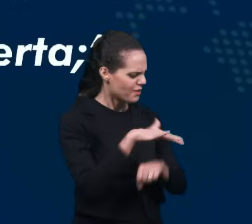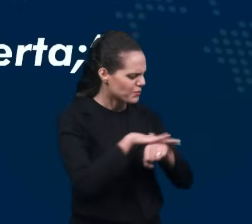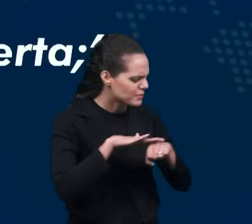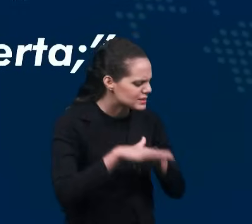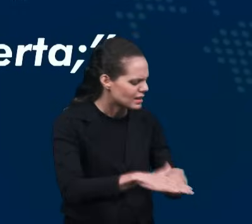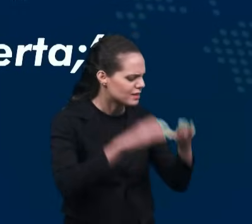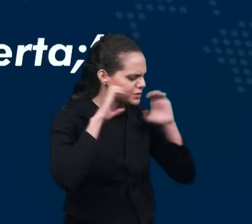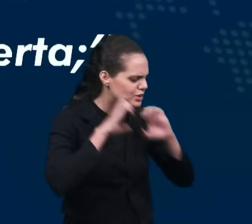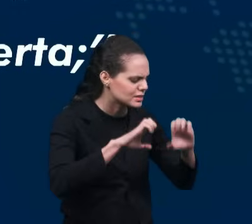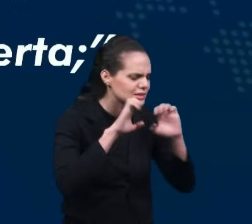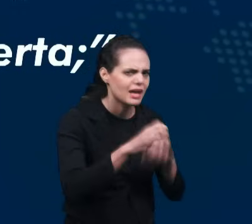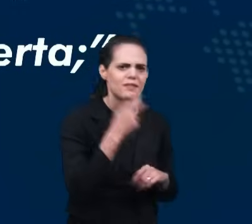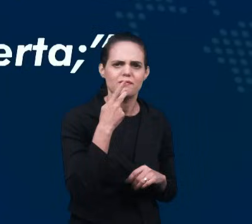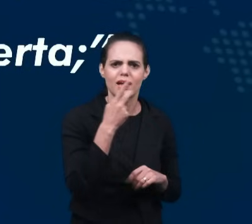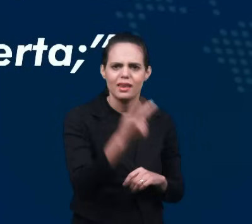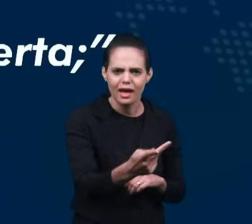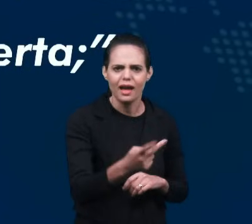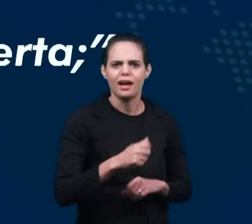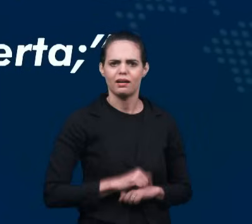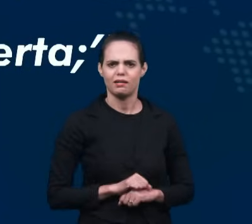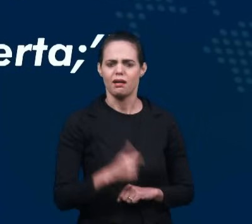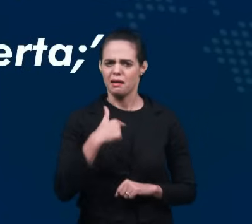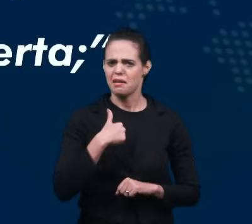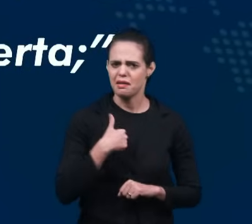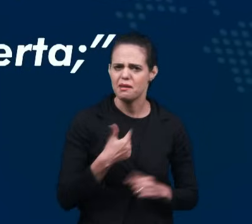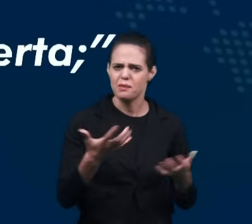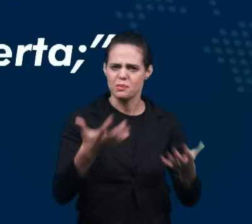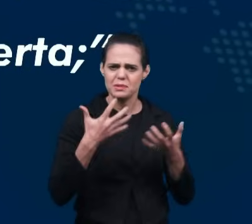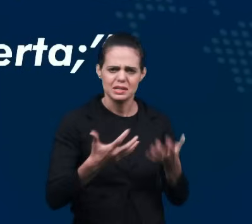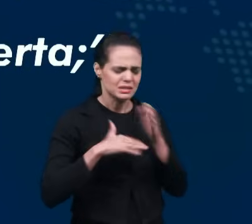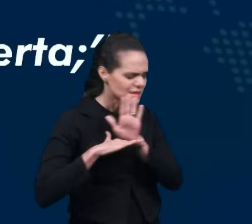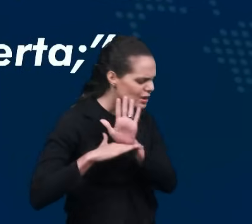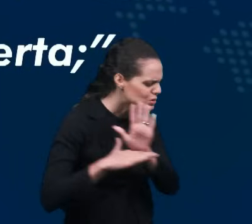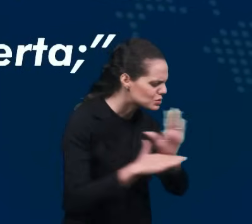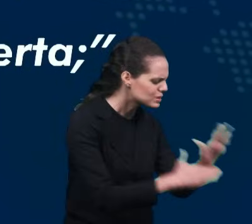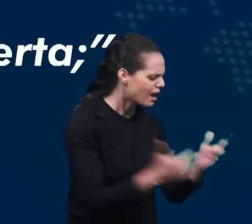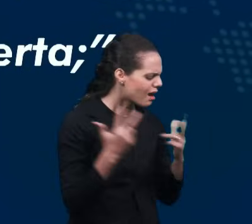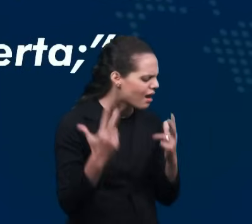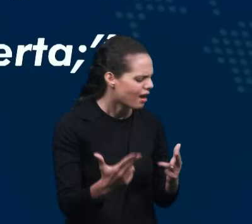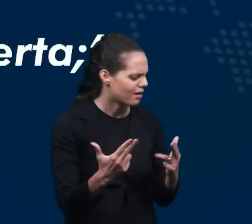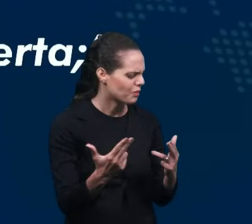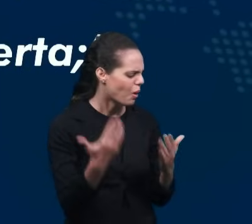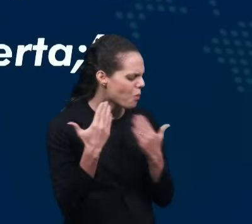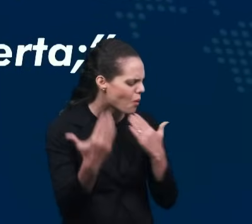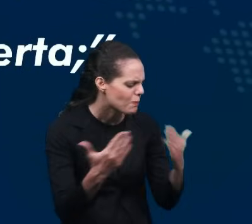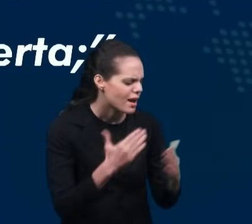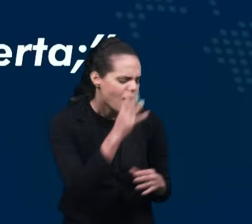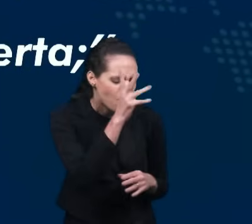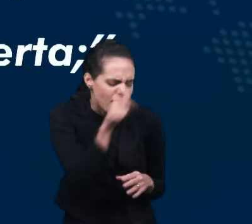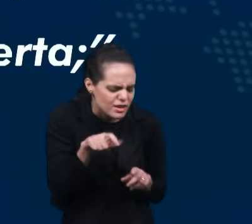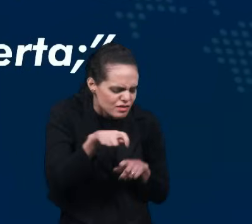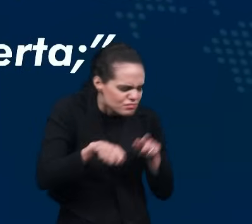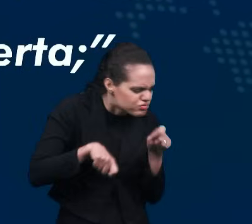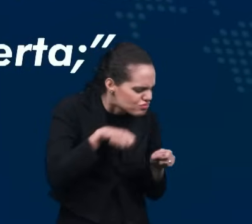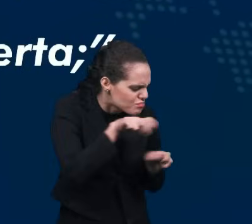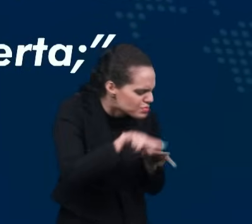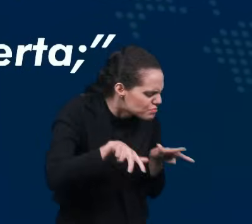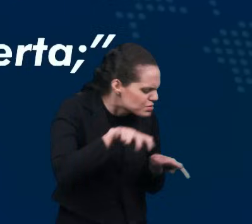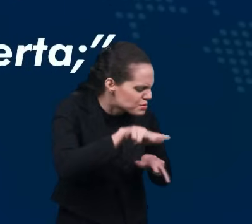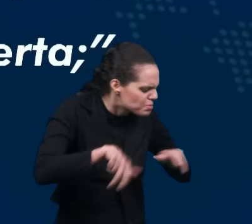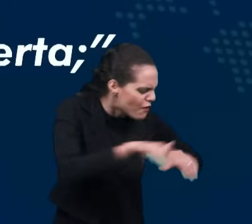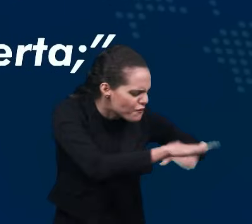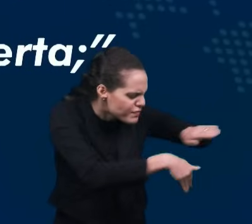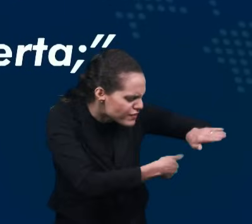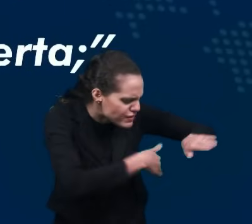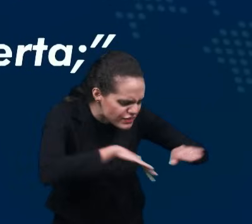eu ajuntar os teus filhos como a galinha ajunta seus pintos debaixo das suas asas,